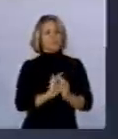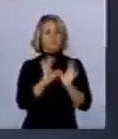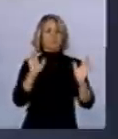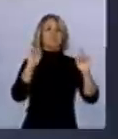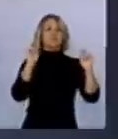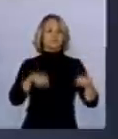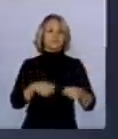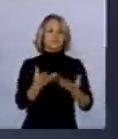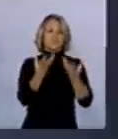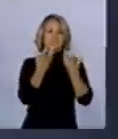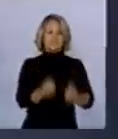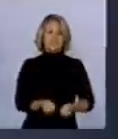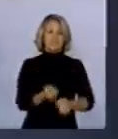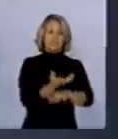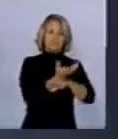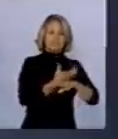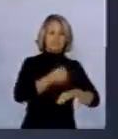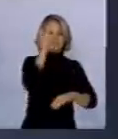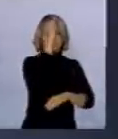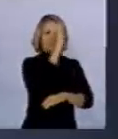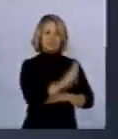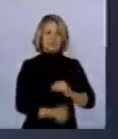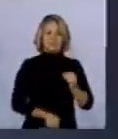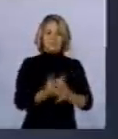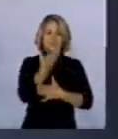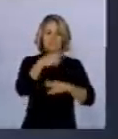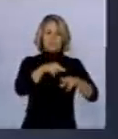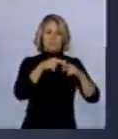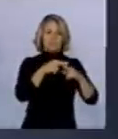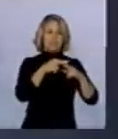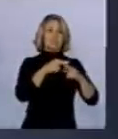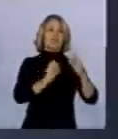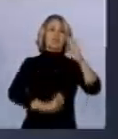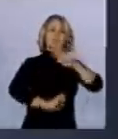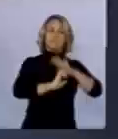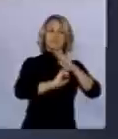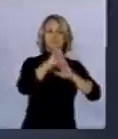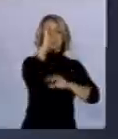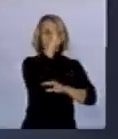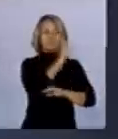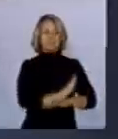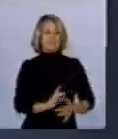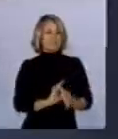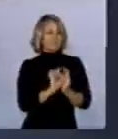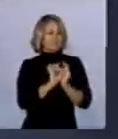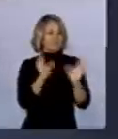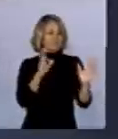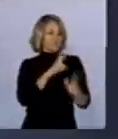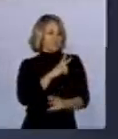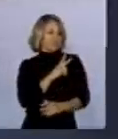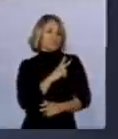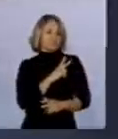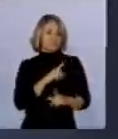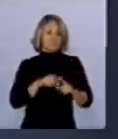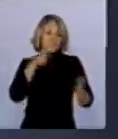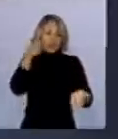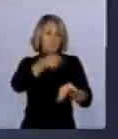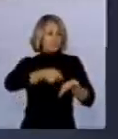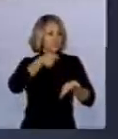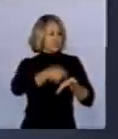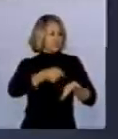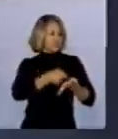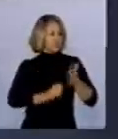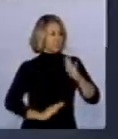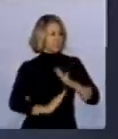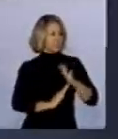que seja considerado como conteúdo brasileiro produzido por produtora brasileira independente Essas imposições são tão limitadoras